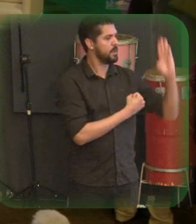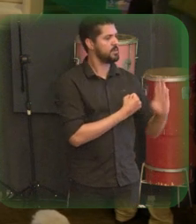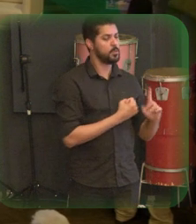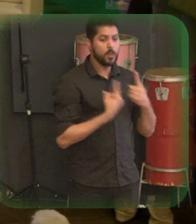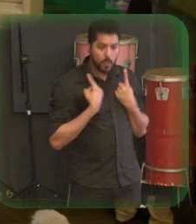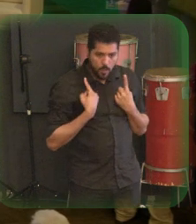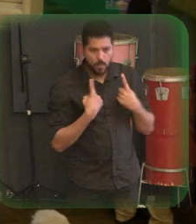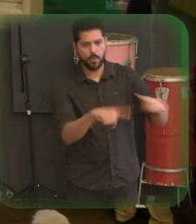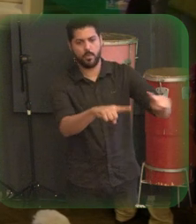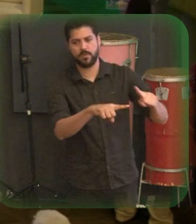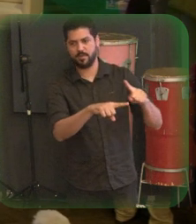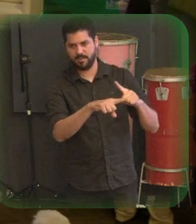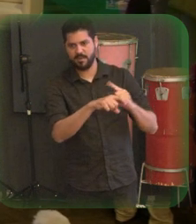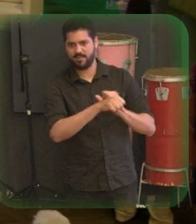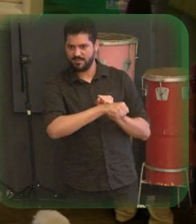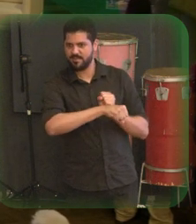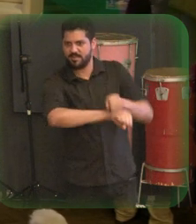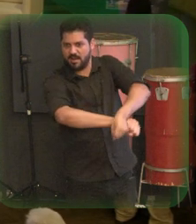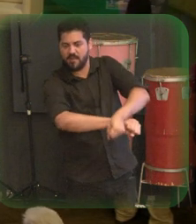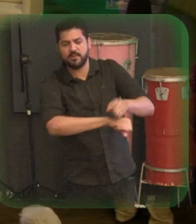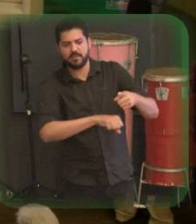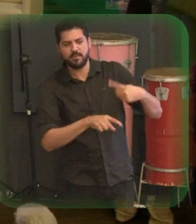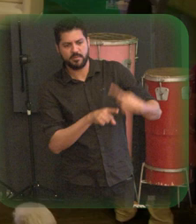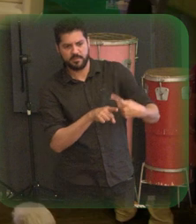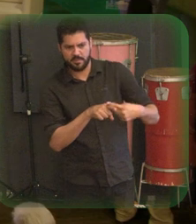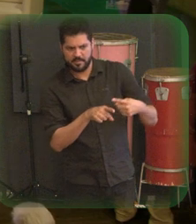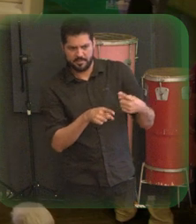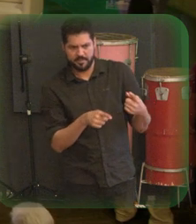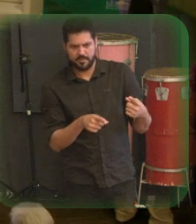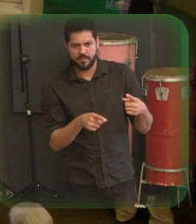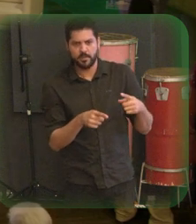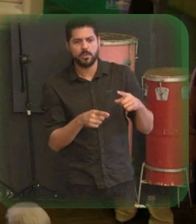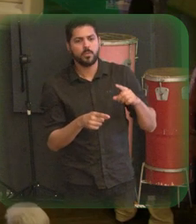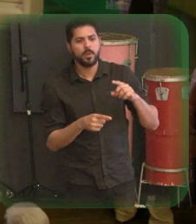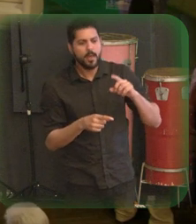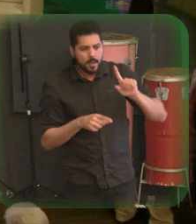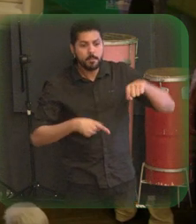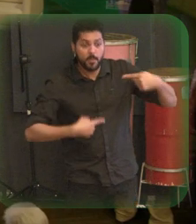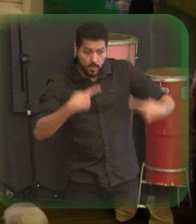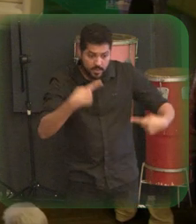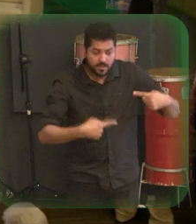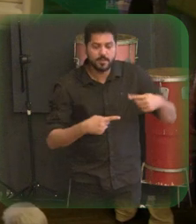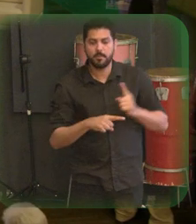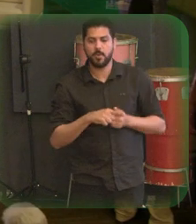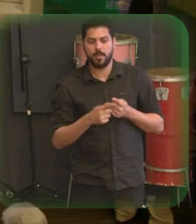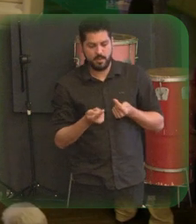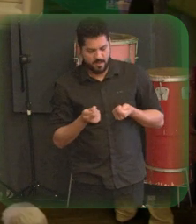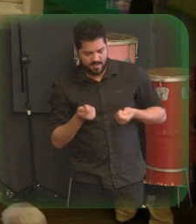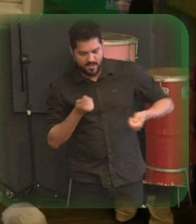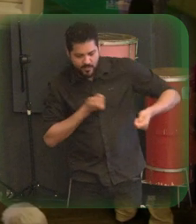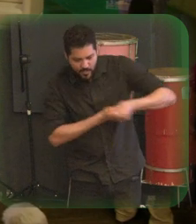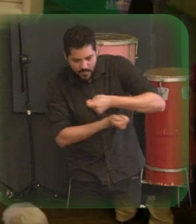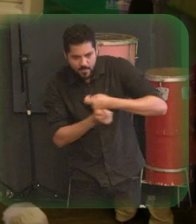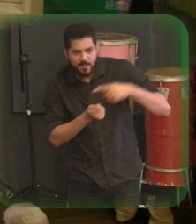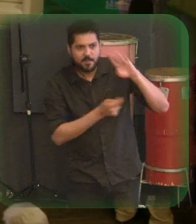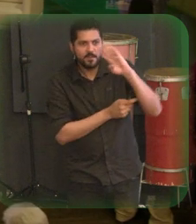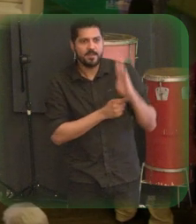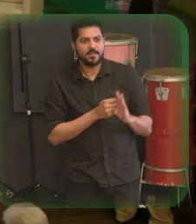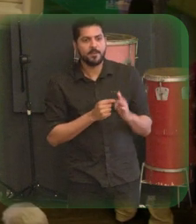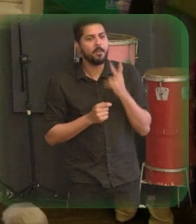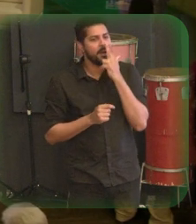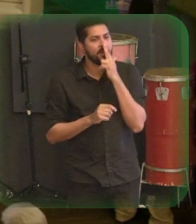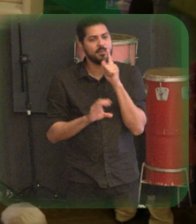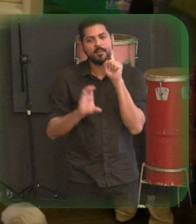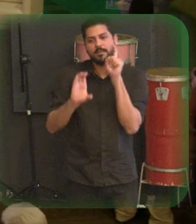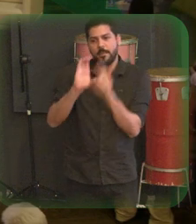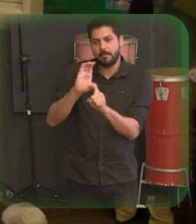era uma questão só de vontade, era uma questão ideológica, mas era uma questão política. A economia do Brasil dependia da escravidão.